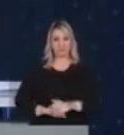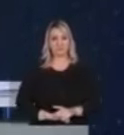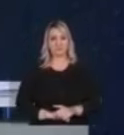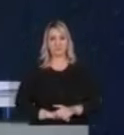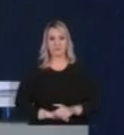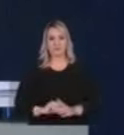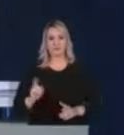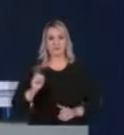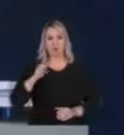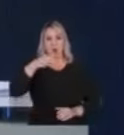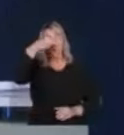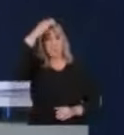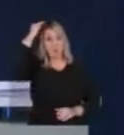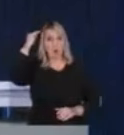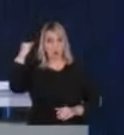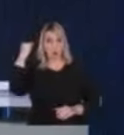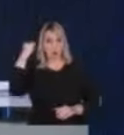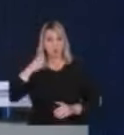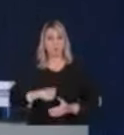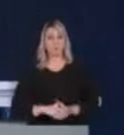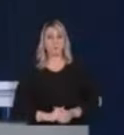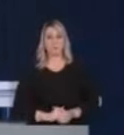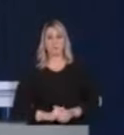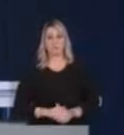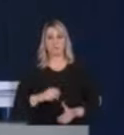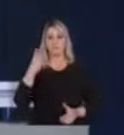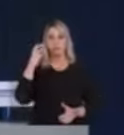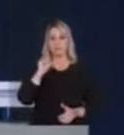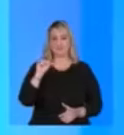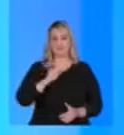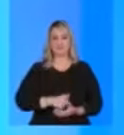da Costa daa